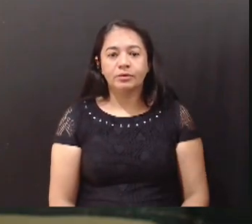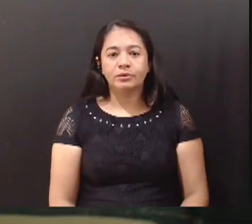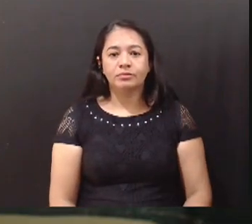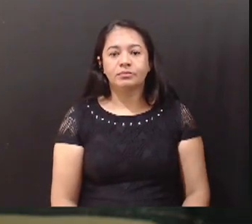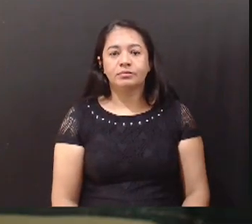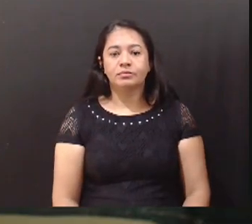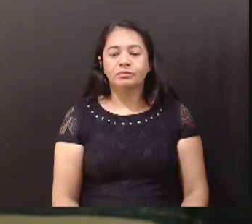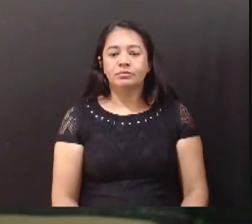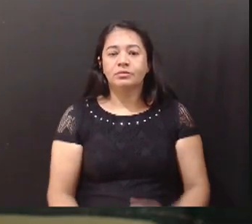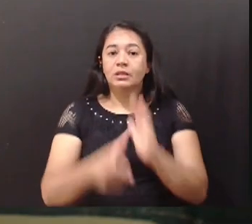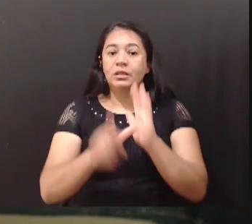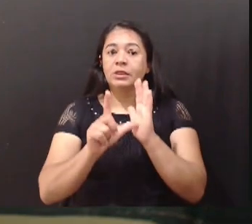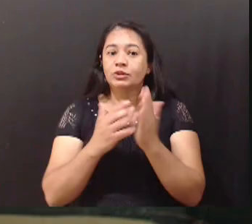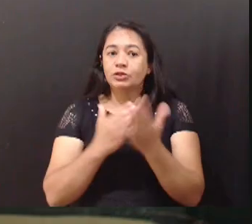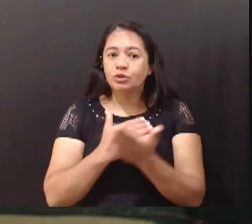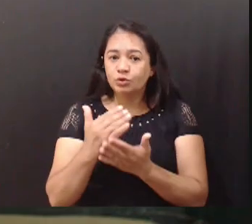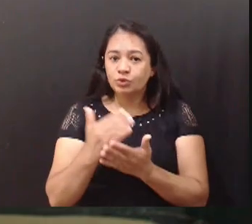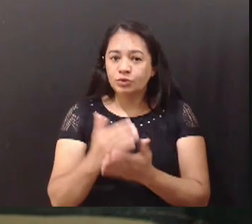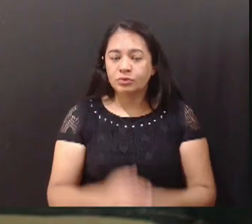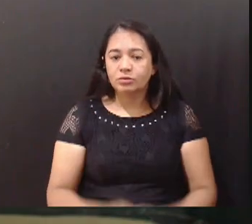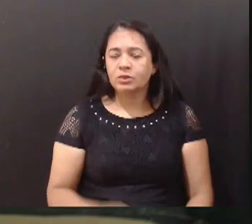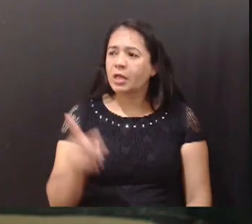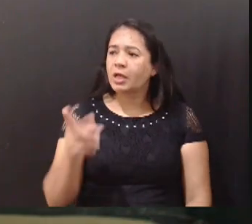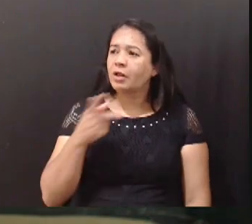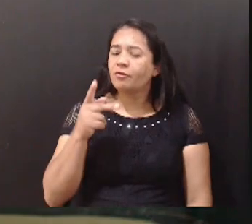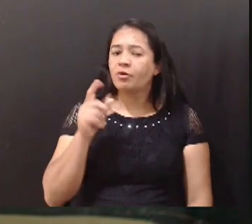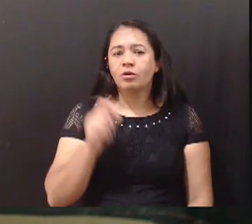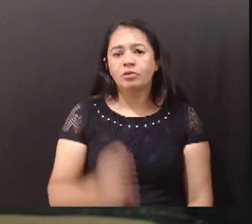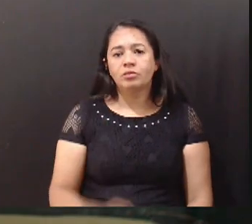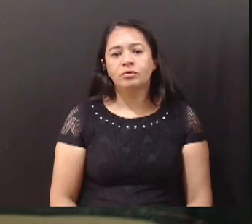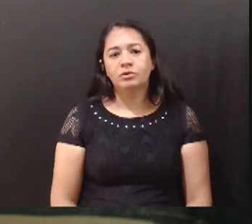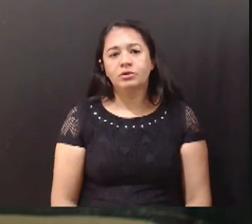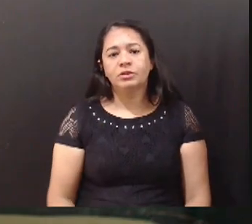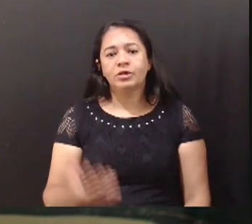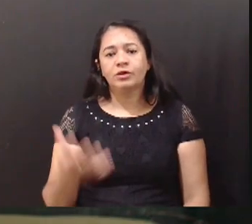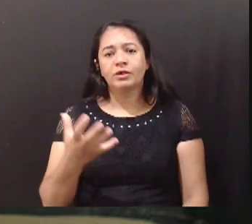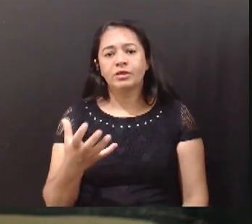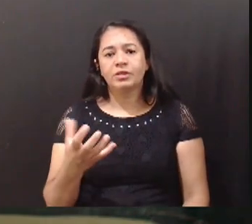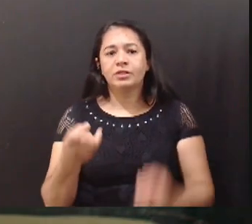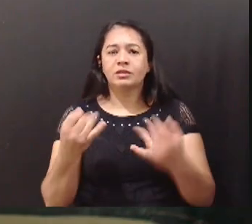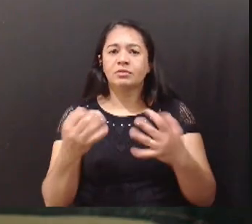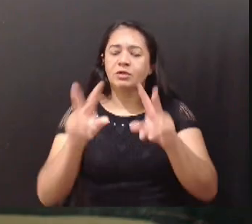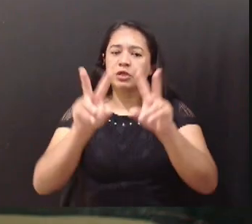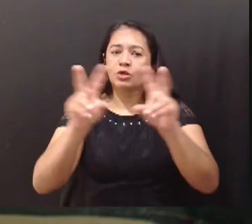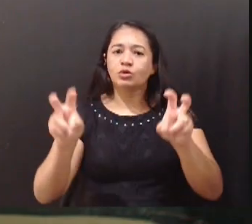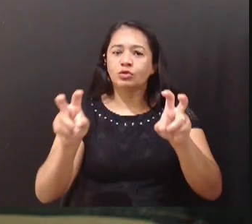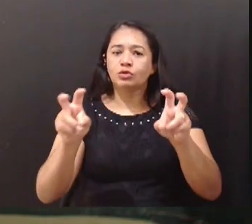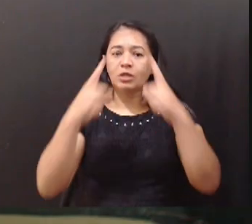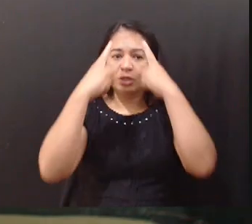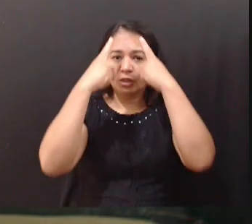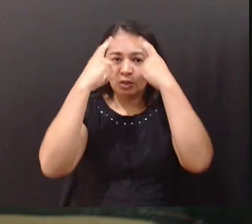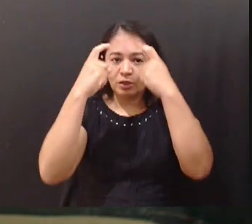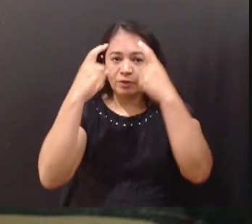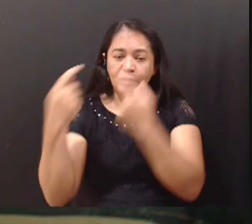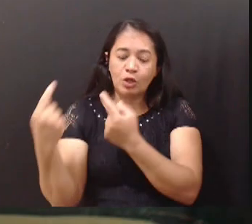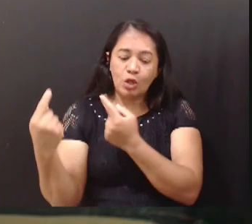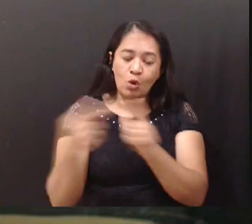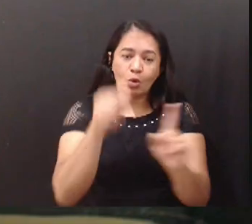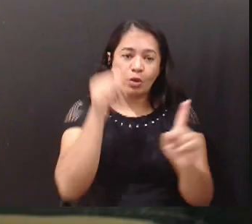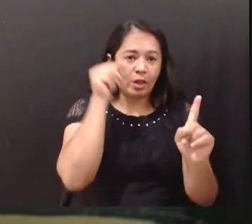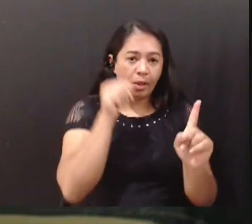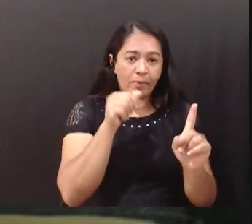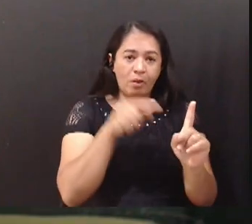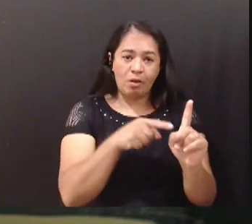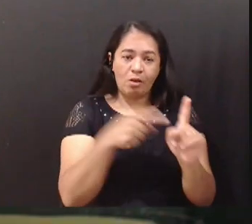programa, ela disse para mim, Rubia, eu gostaria de tocar no assunto da violência contra as mulheres, porque isso tá, assim,